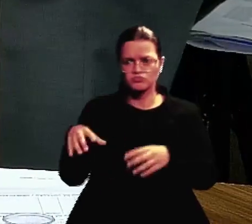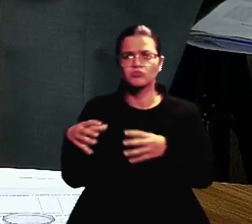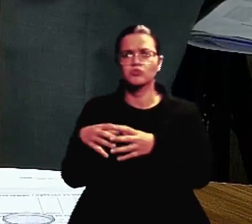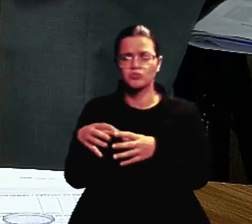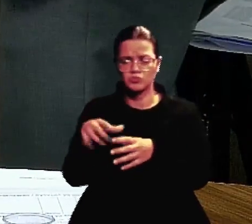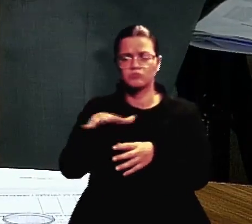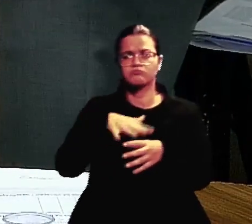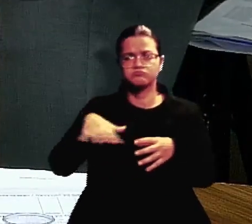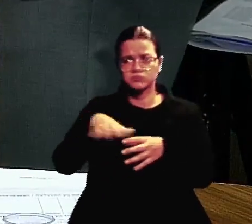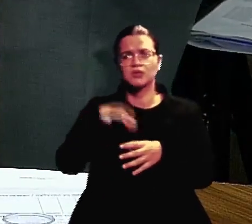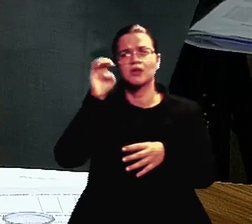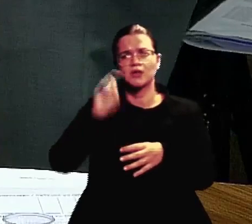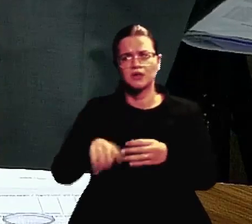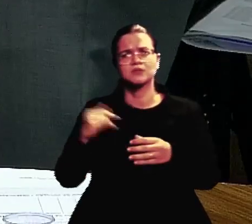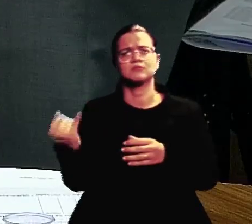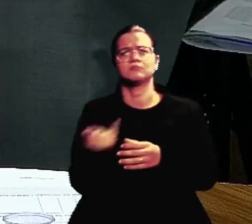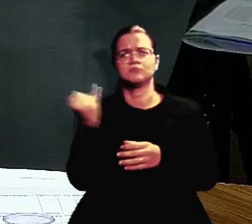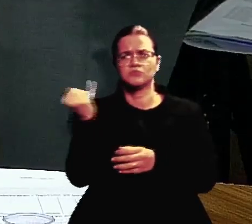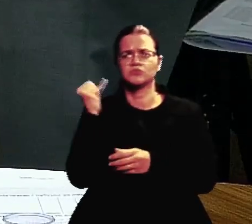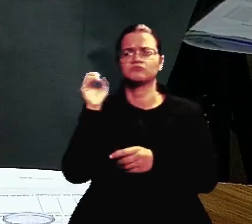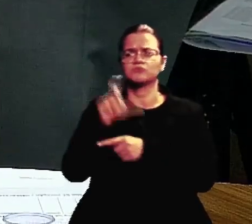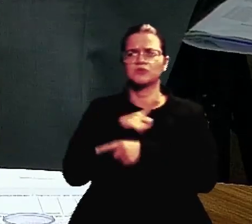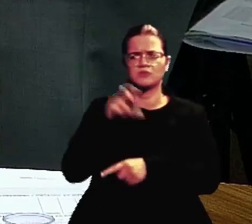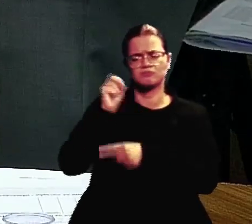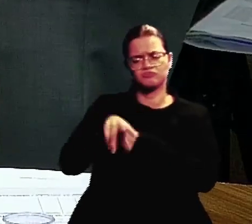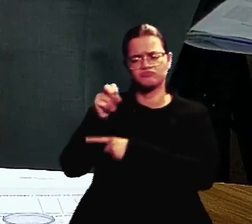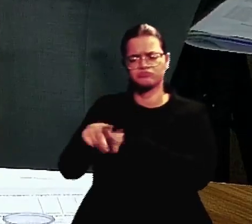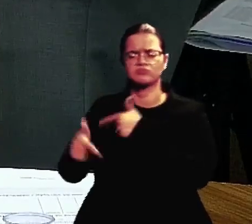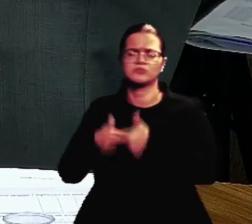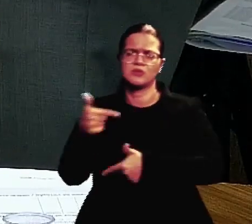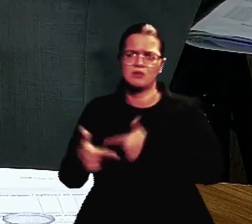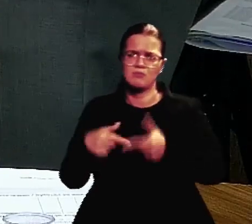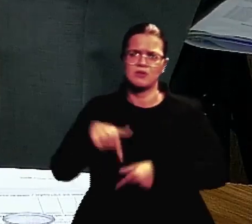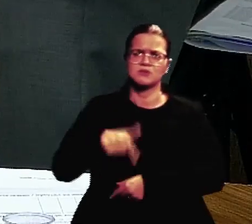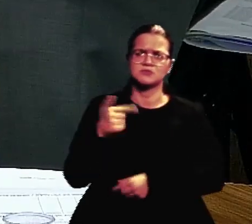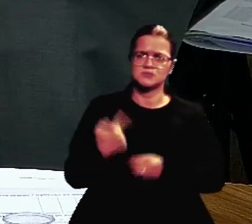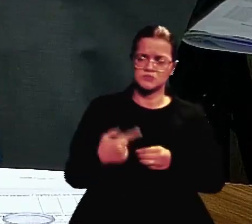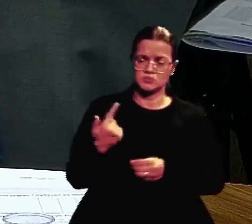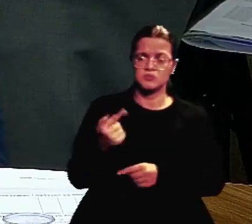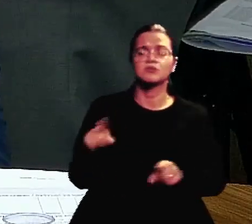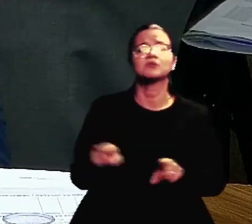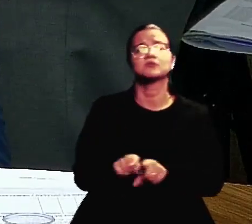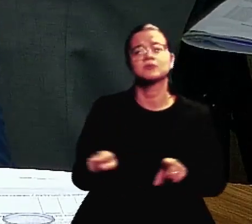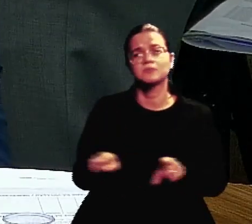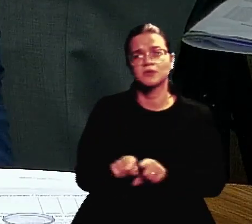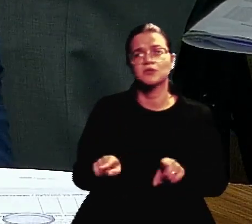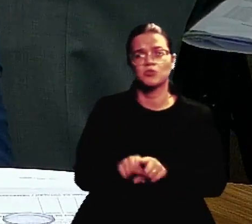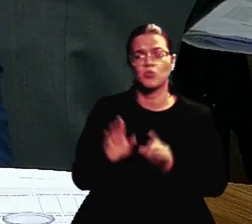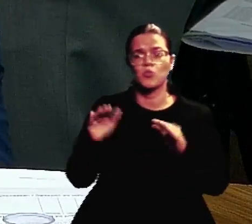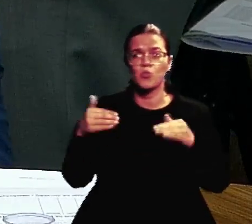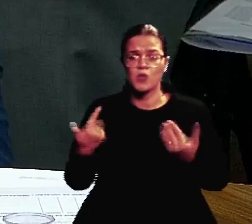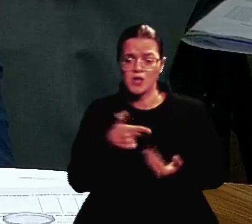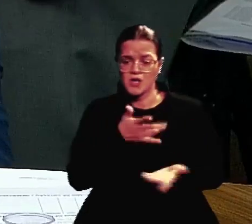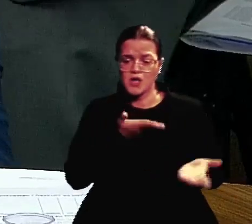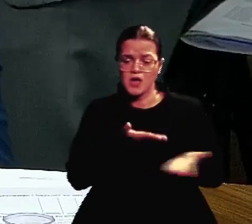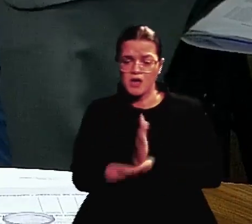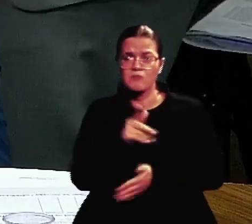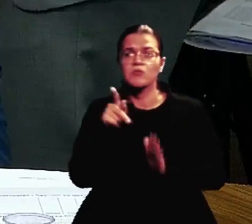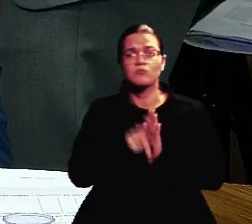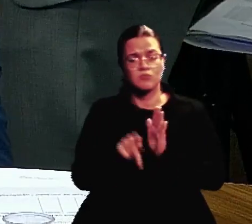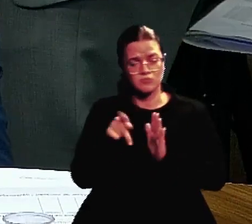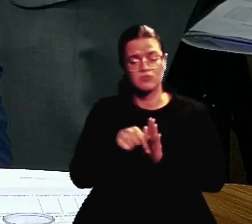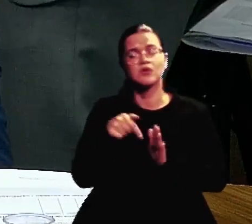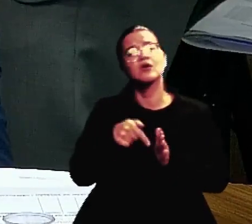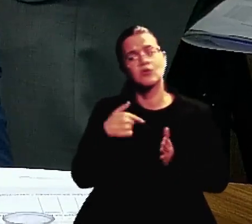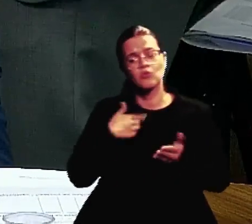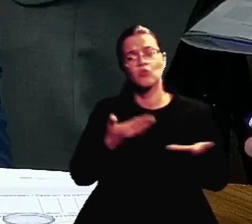é uma categoria importante que gera empregos aqui na cidade de Goiânia. E, inclusive, quando da aprovação,